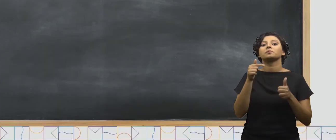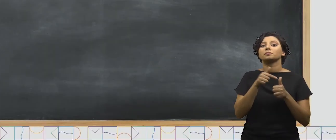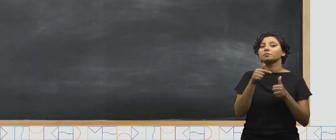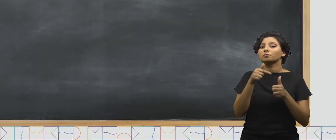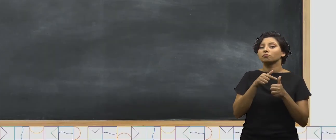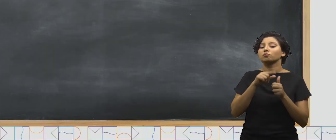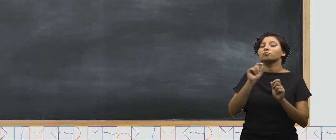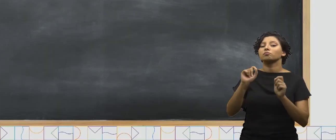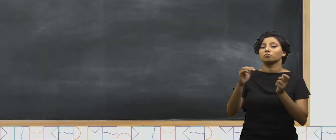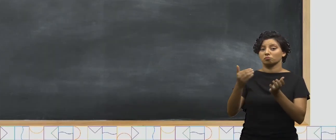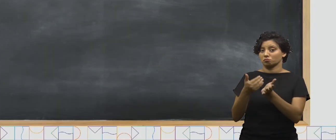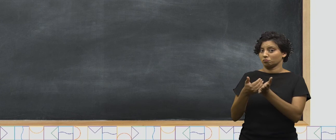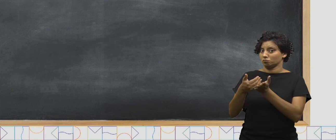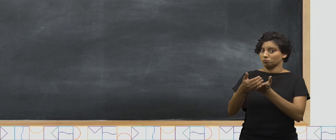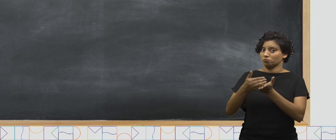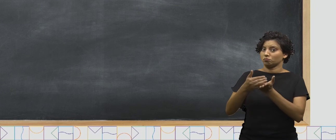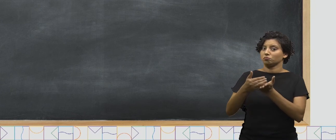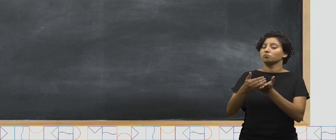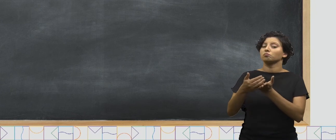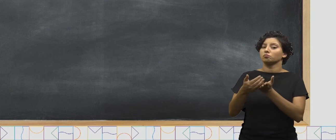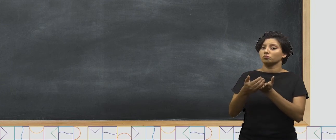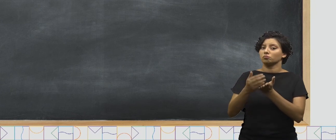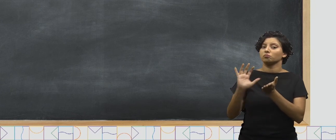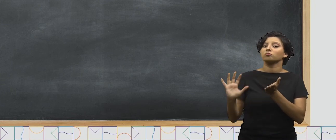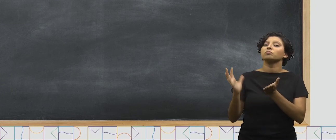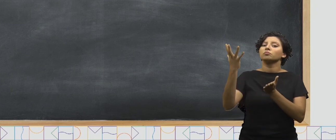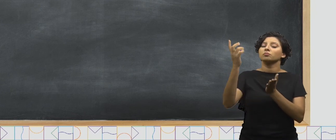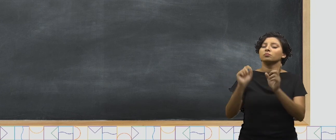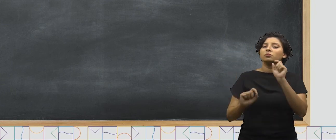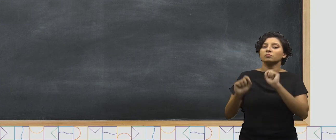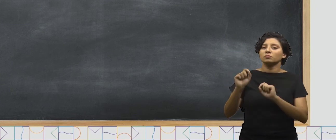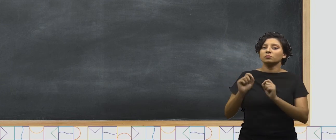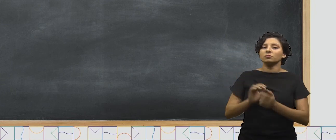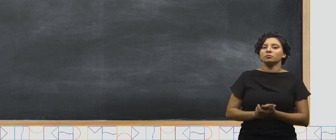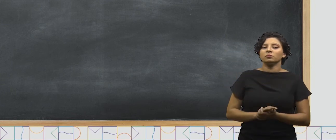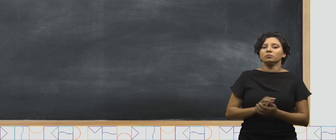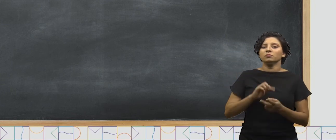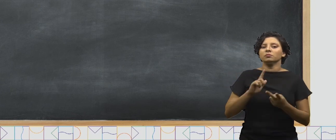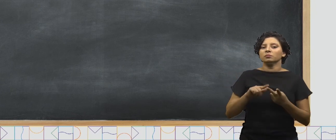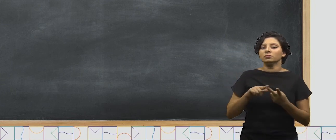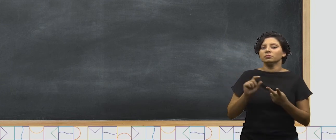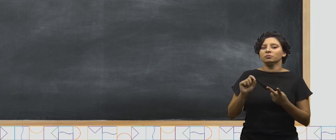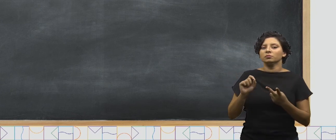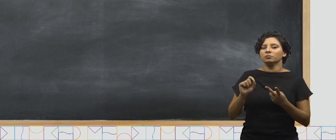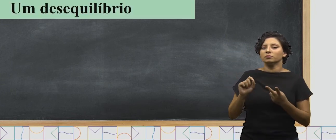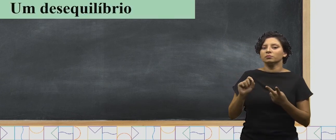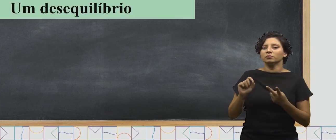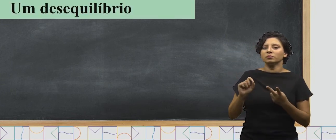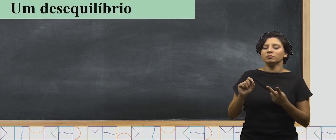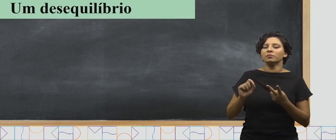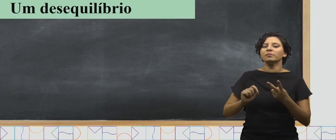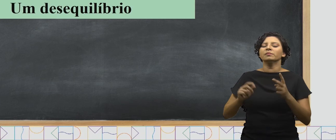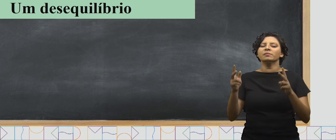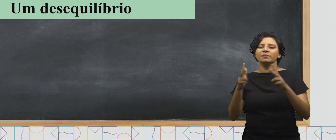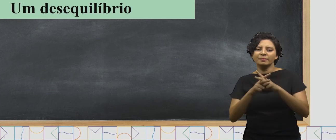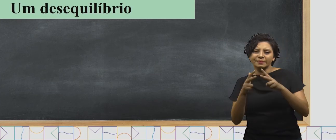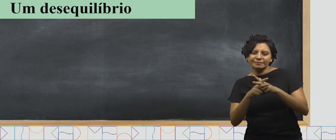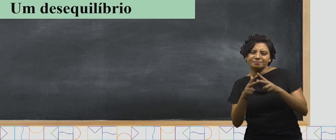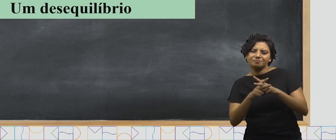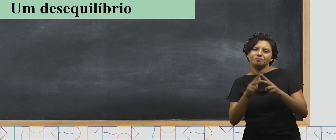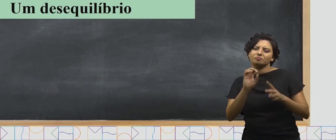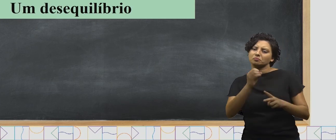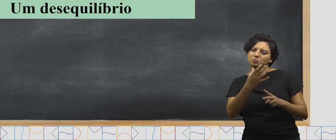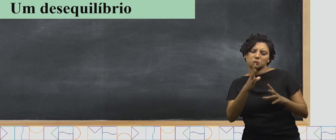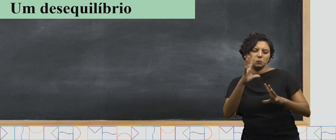Primeiro, nós temos a situação inicial. Segundo elemento, nós temos